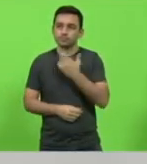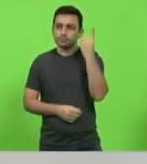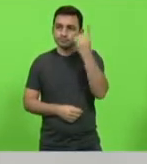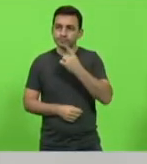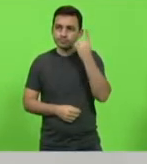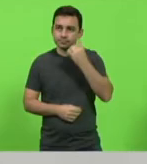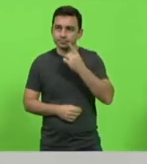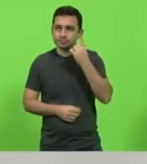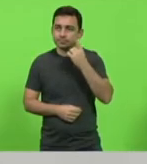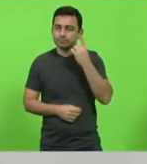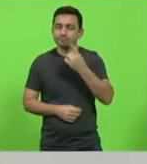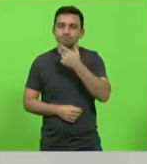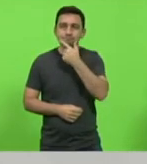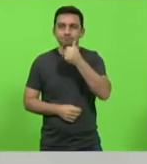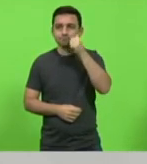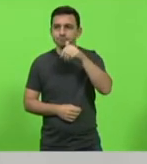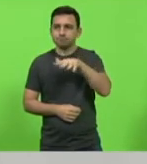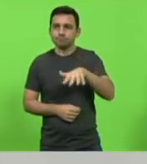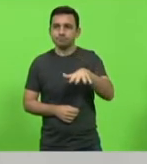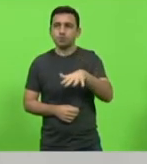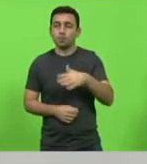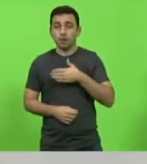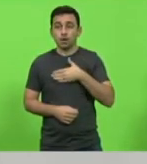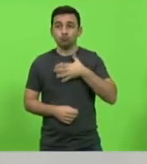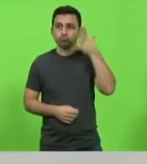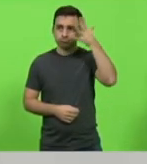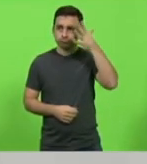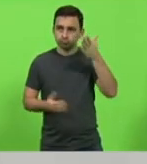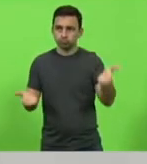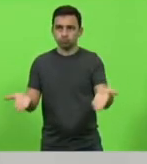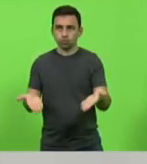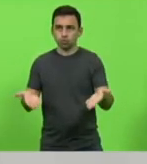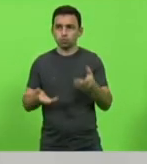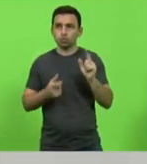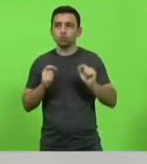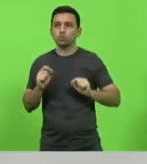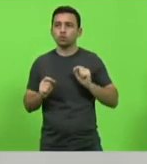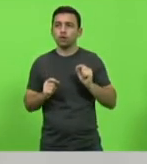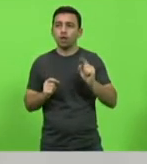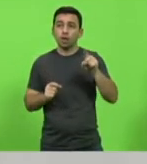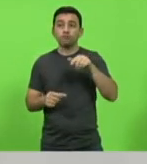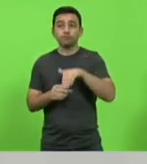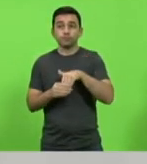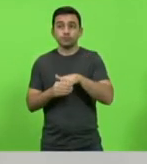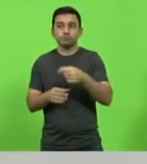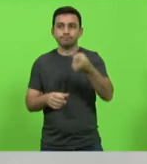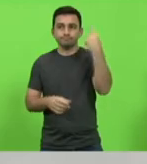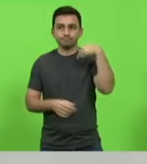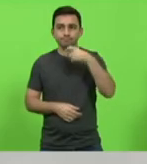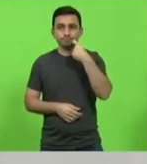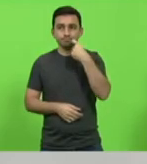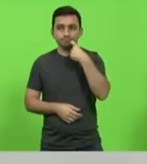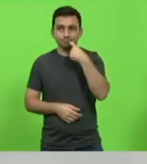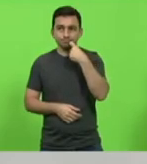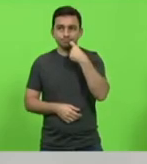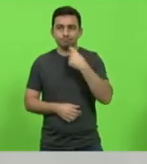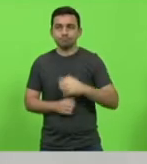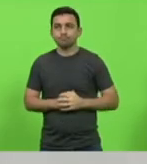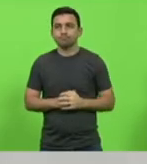deputados em uma manifestação hoje e se dá em decorrência da votação da última sexta-feira